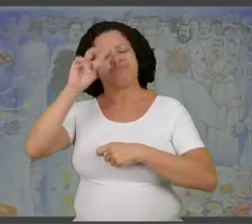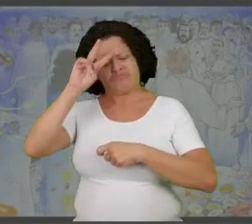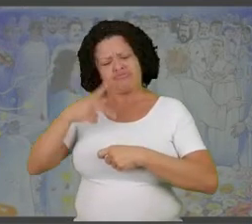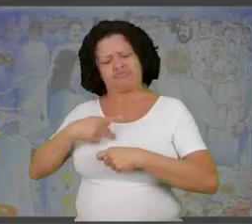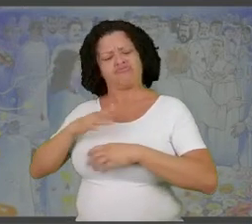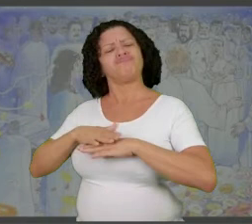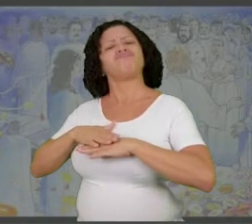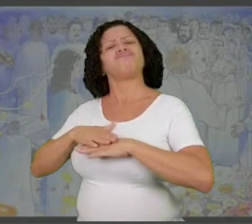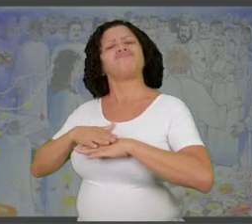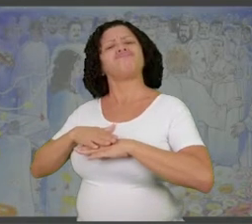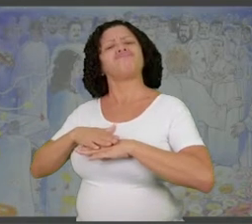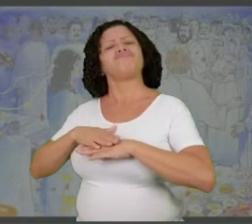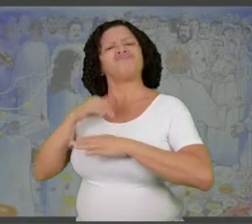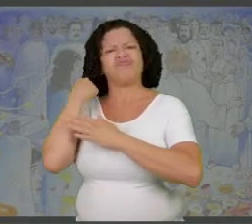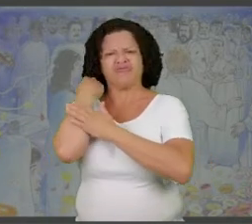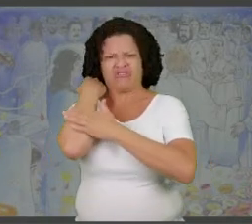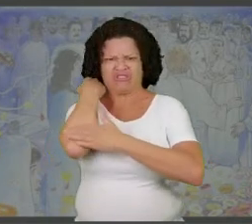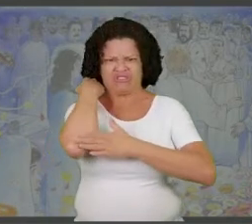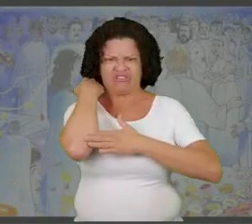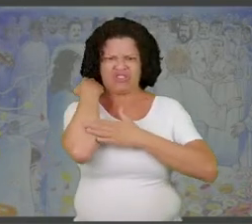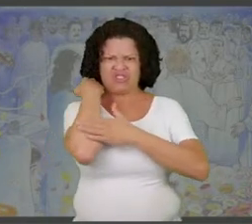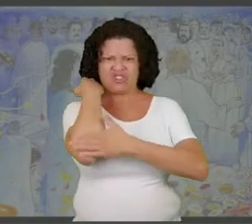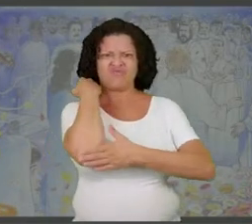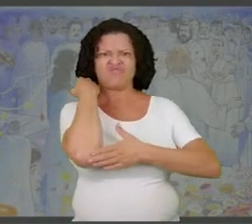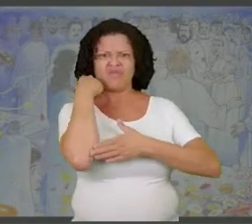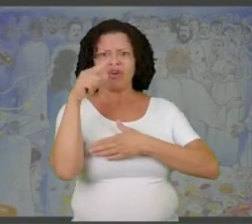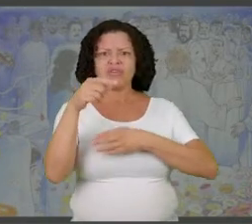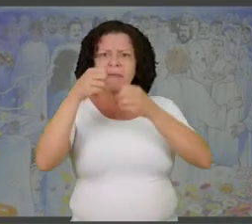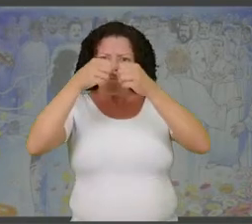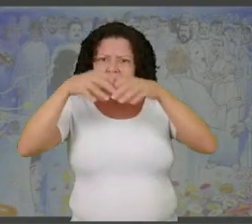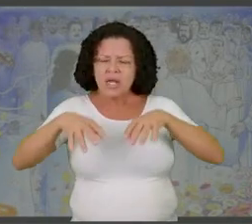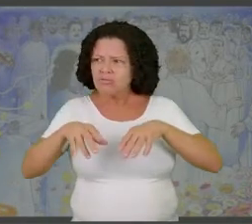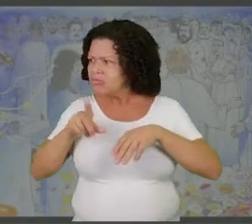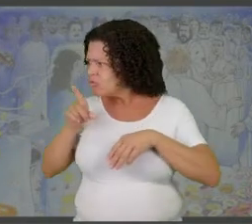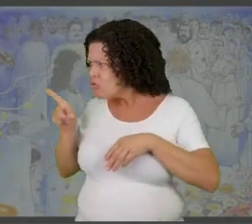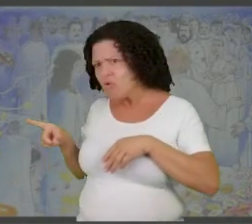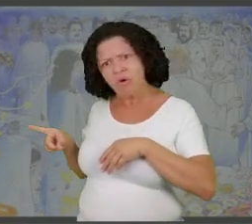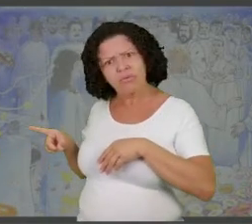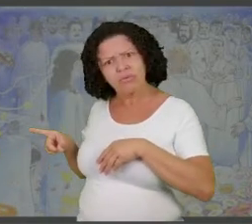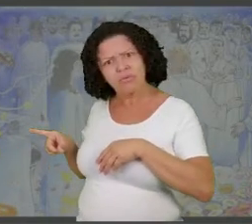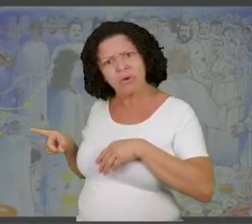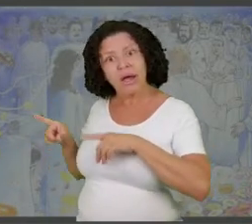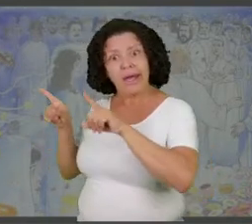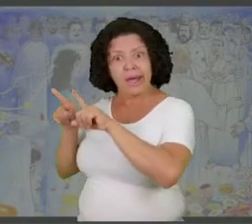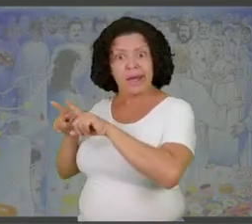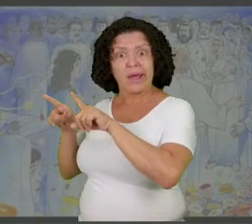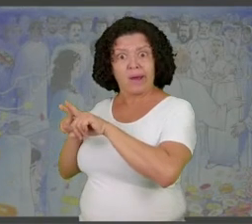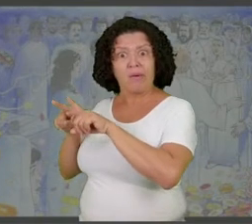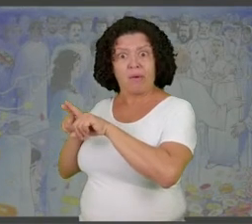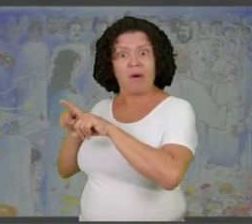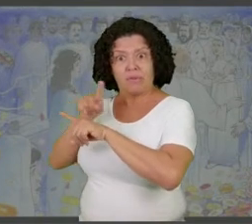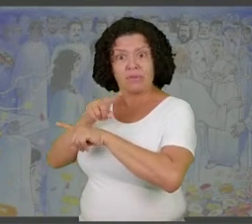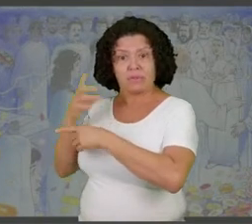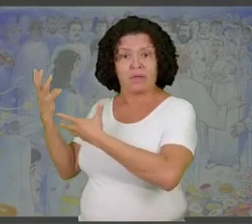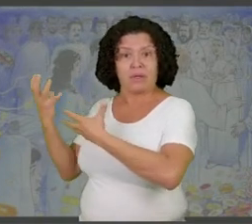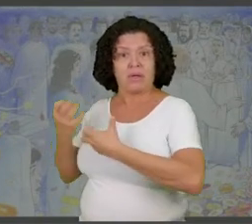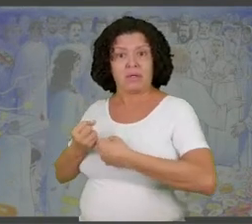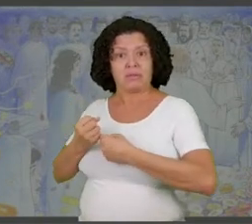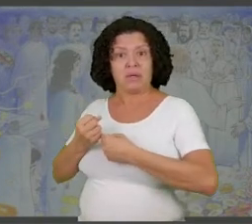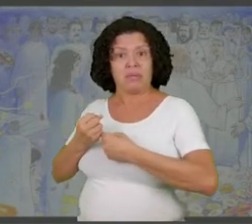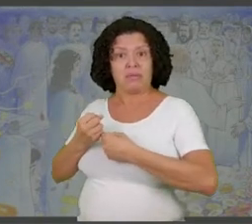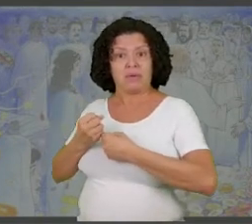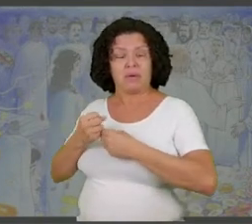egoísta, extremamente ciumenta, se prejudicamos alguém, da mesma maneira, receberemos